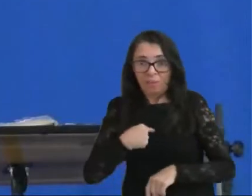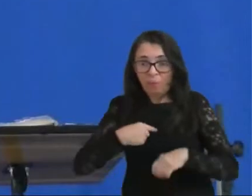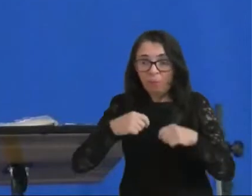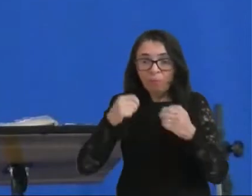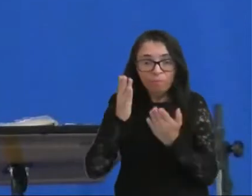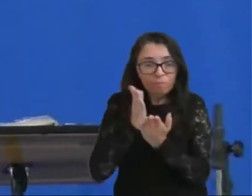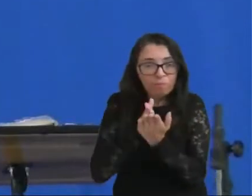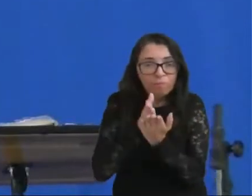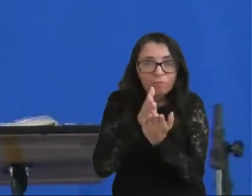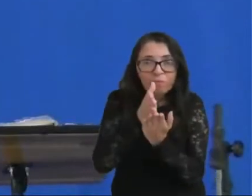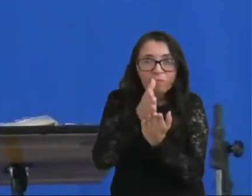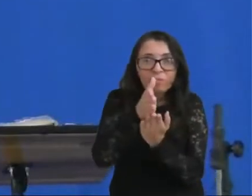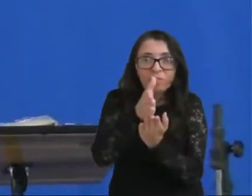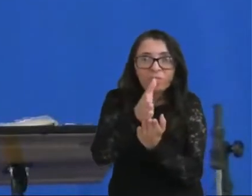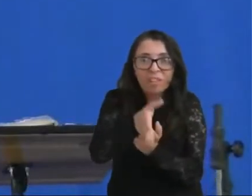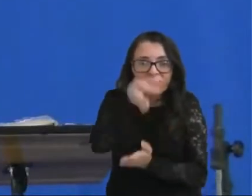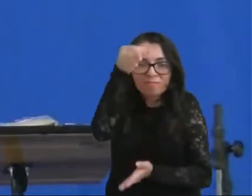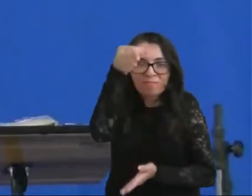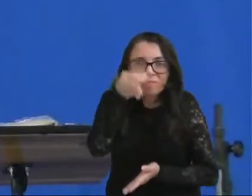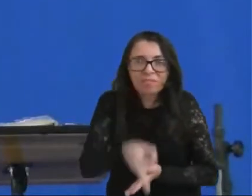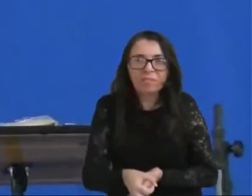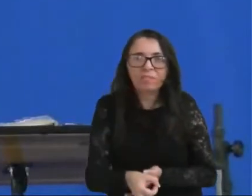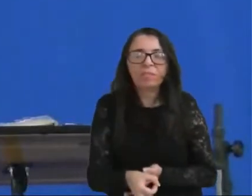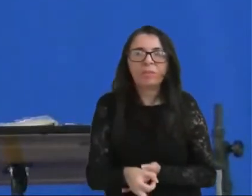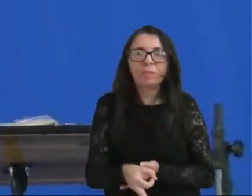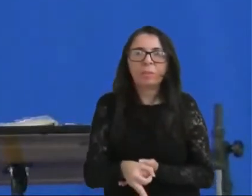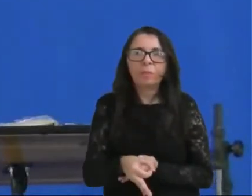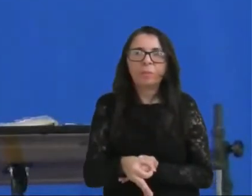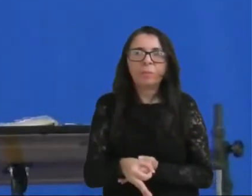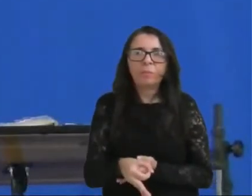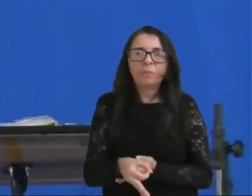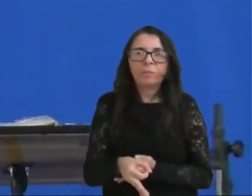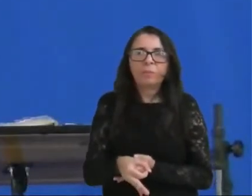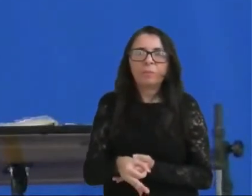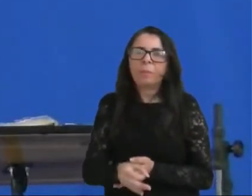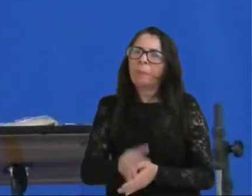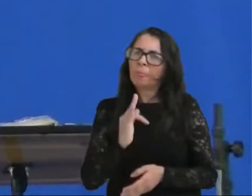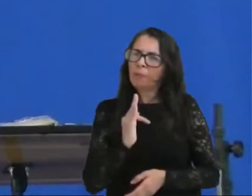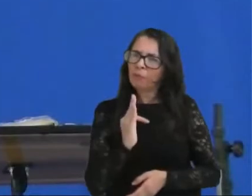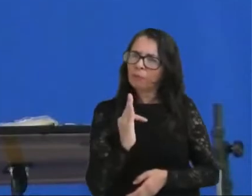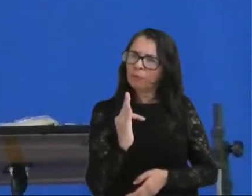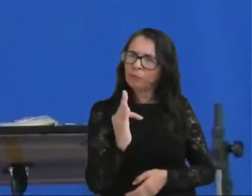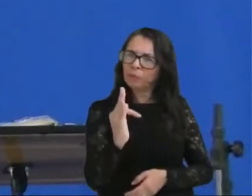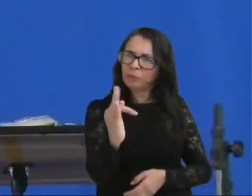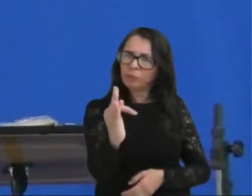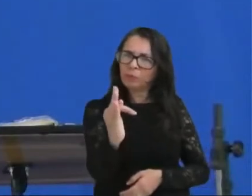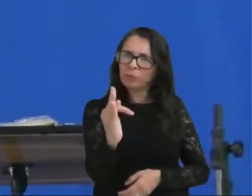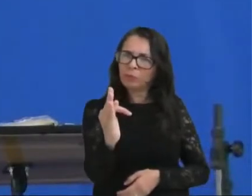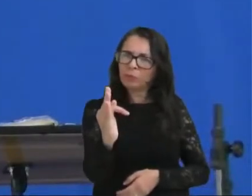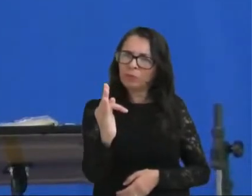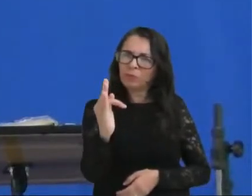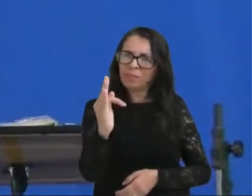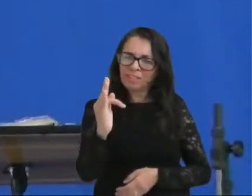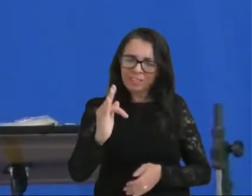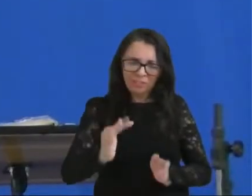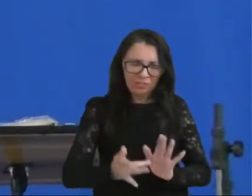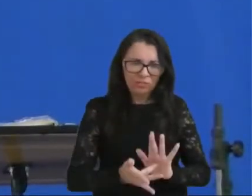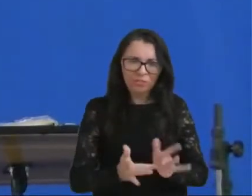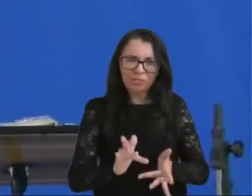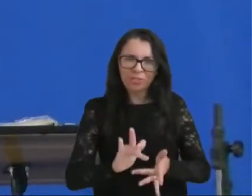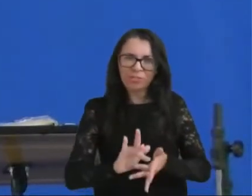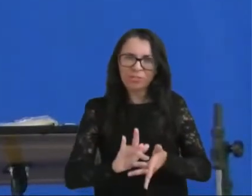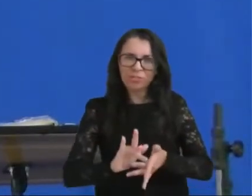meio de vocês. Eu estou aqui, cuidando de vocês. O noivo se apresenta à noiva para lhe